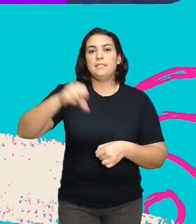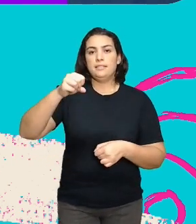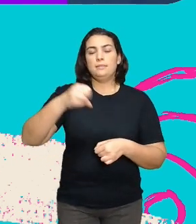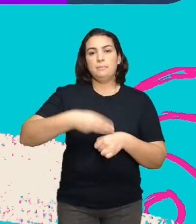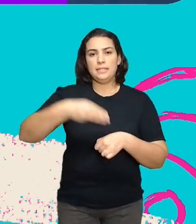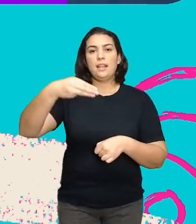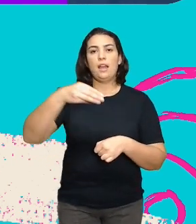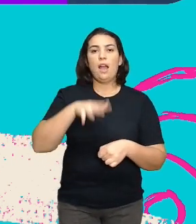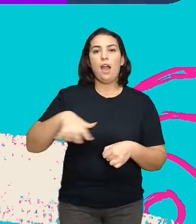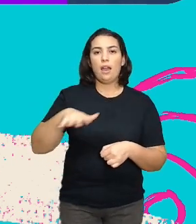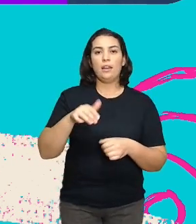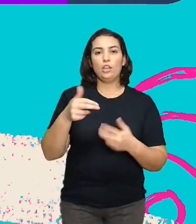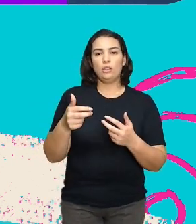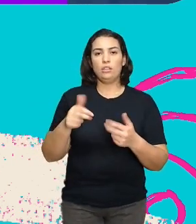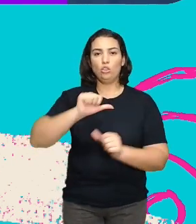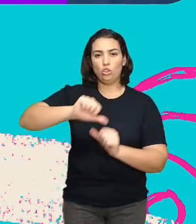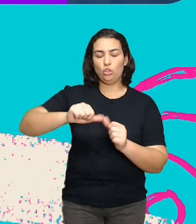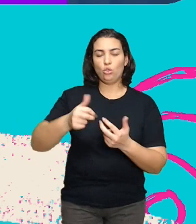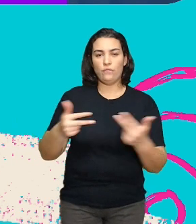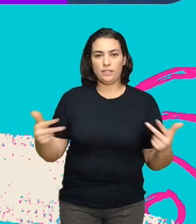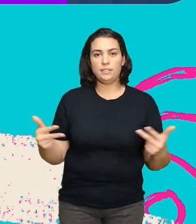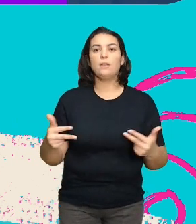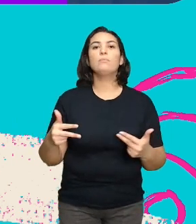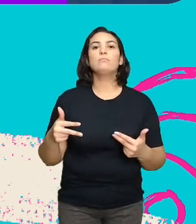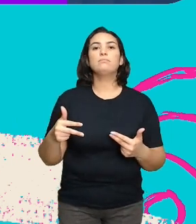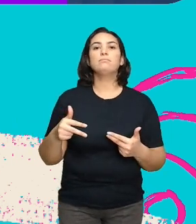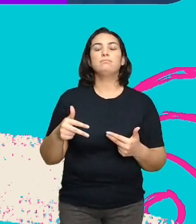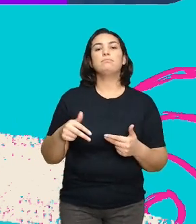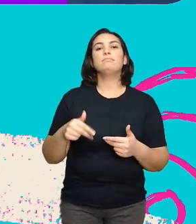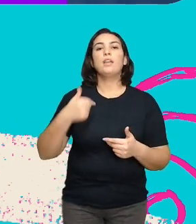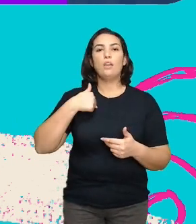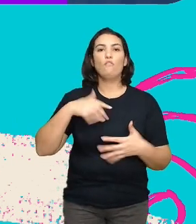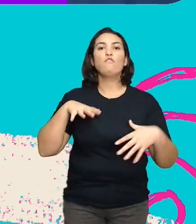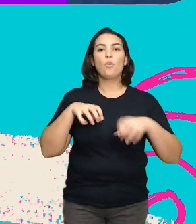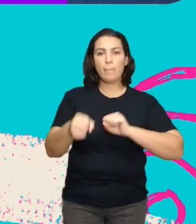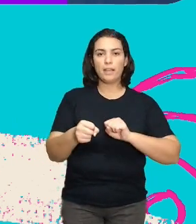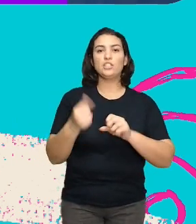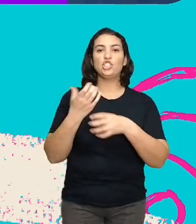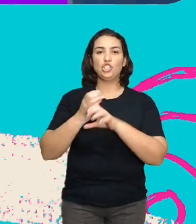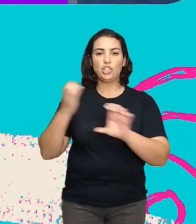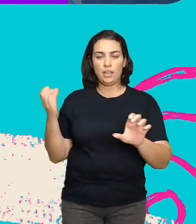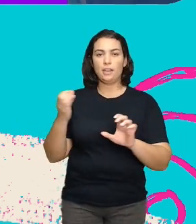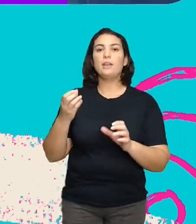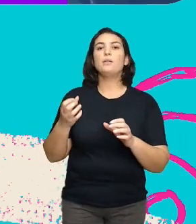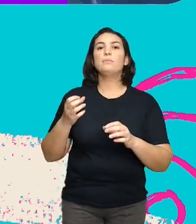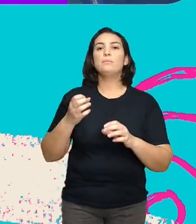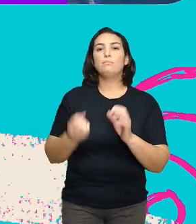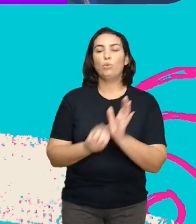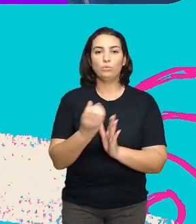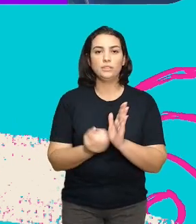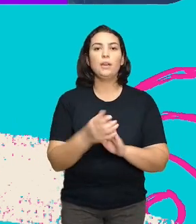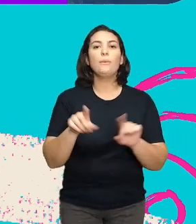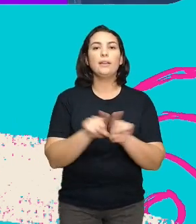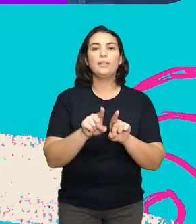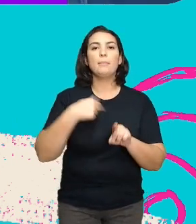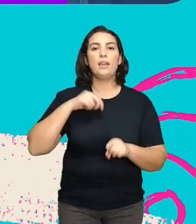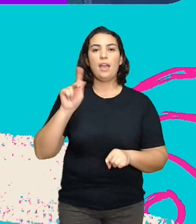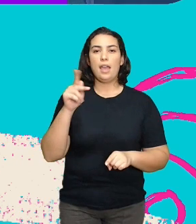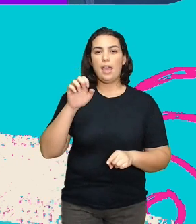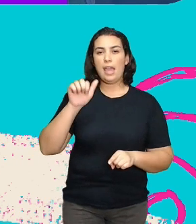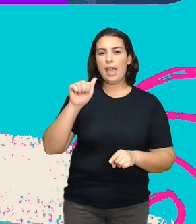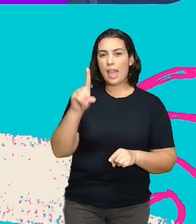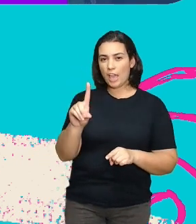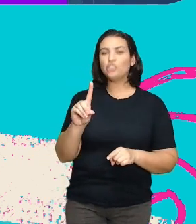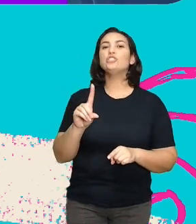na Universidade Federal de Minas Gerais, sou formada em engenharia de produção, sou head do Hub de Inovação do IBMEC, professora de